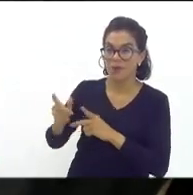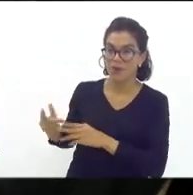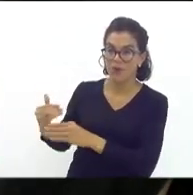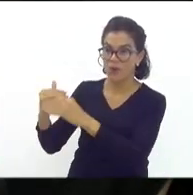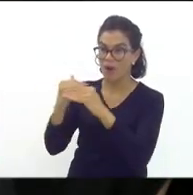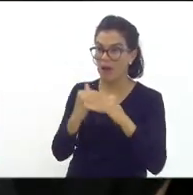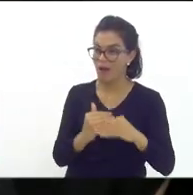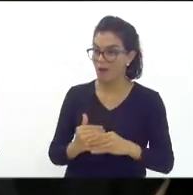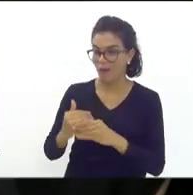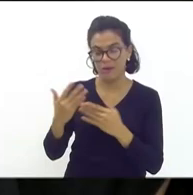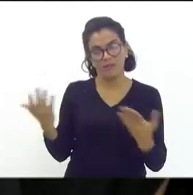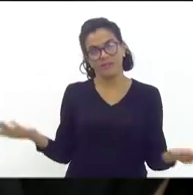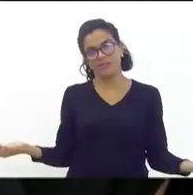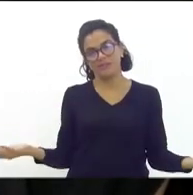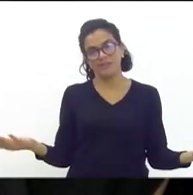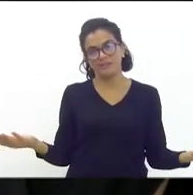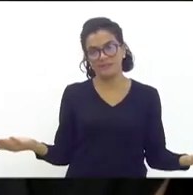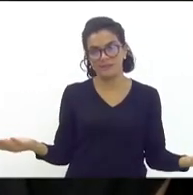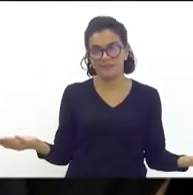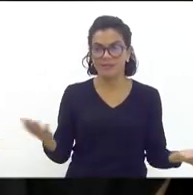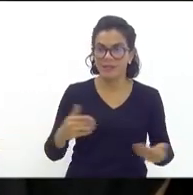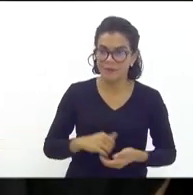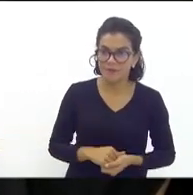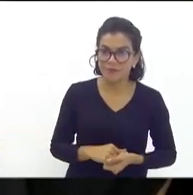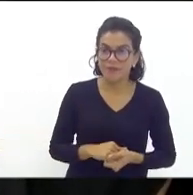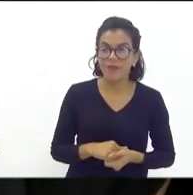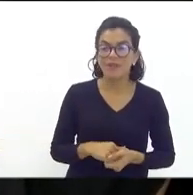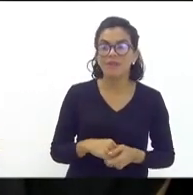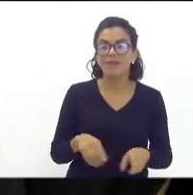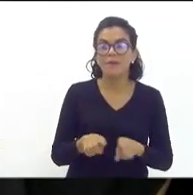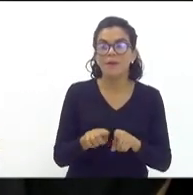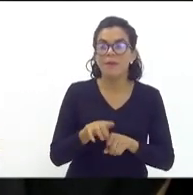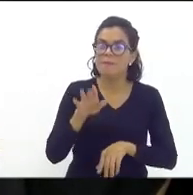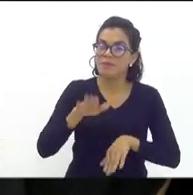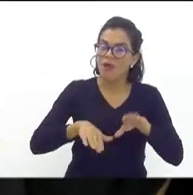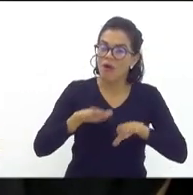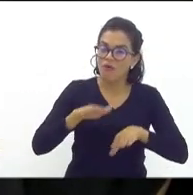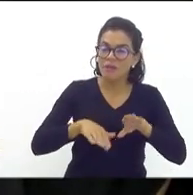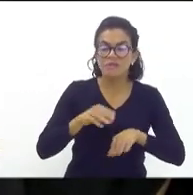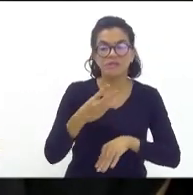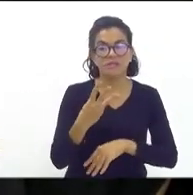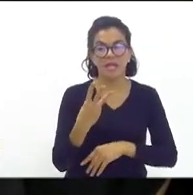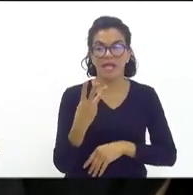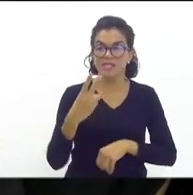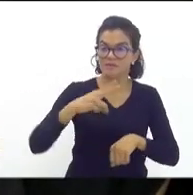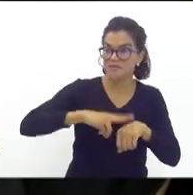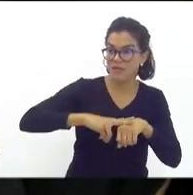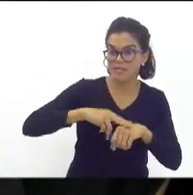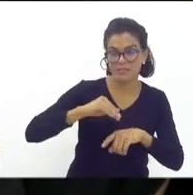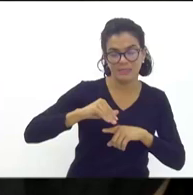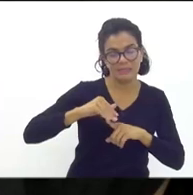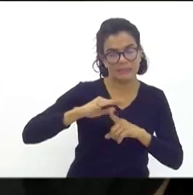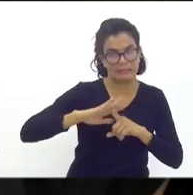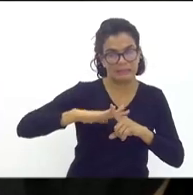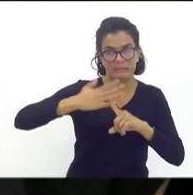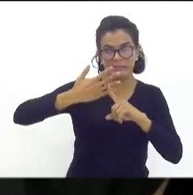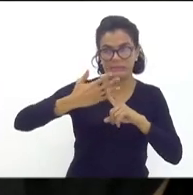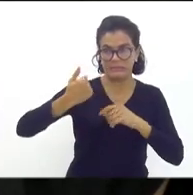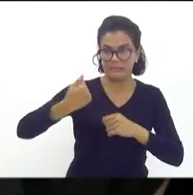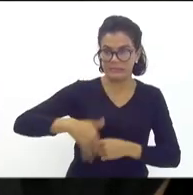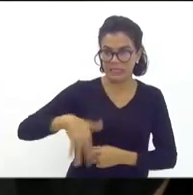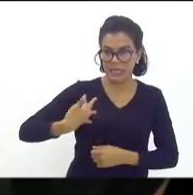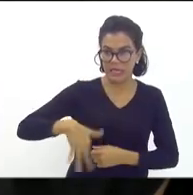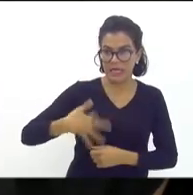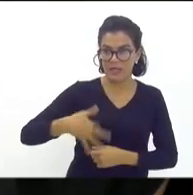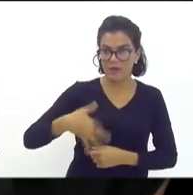da isonomia exatamente e todo mundo fica no mínimo três vezes mais caro eu faço a conta a água comercial para